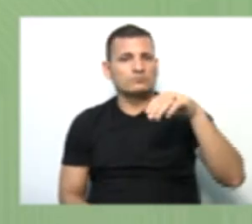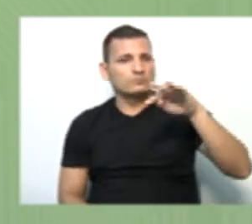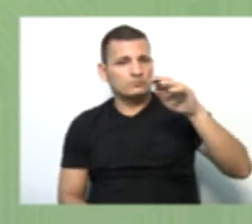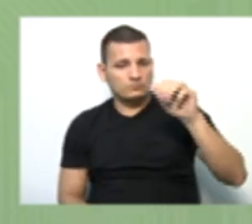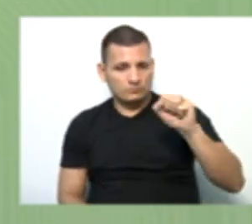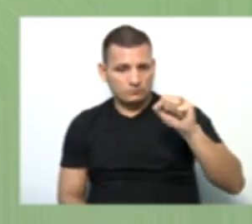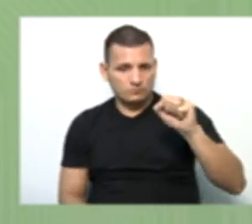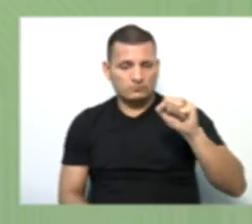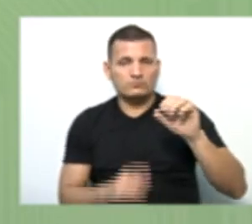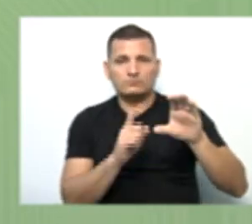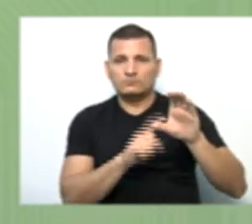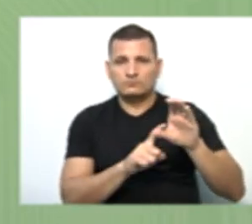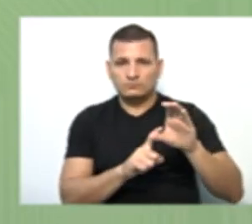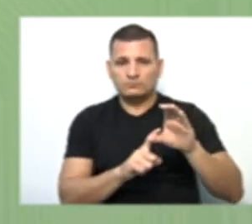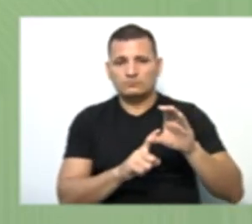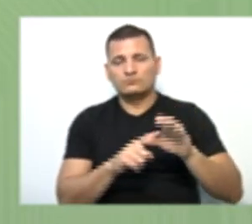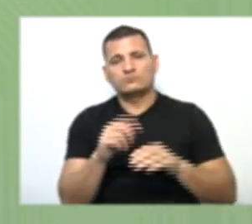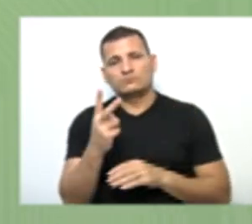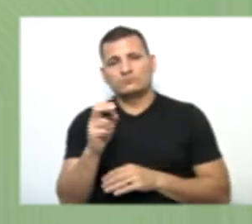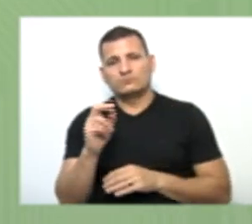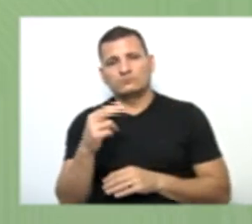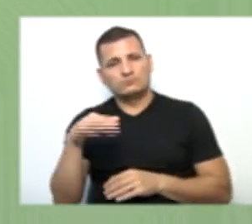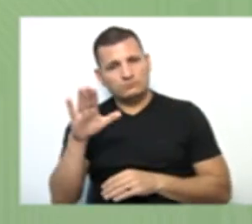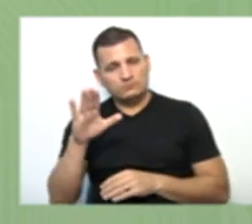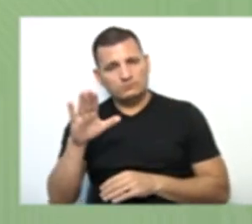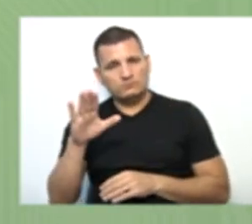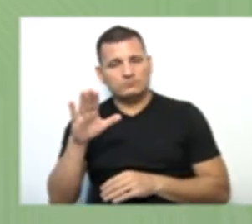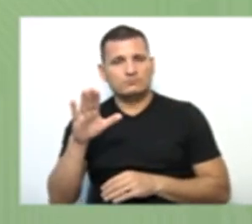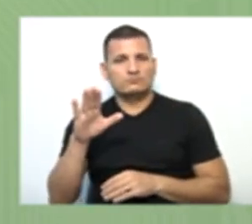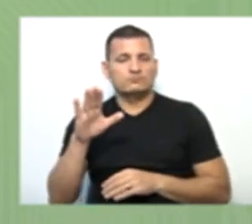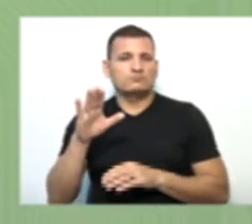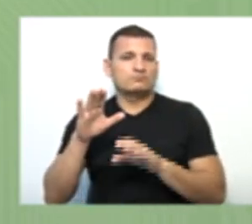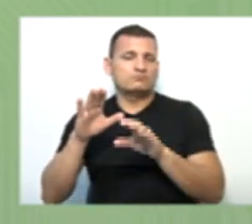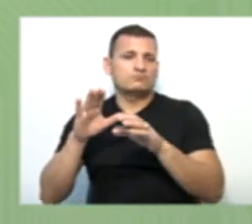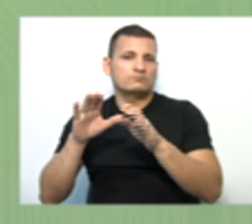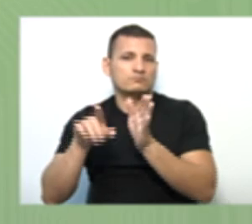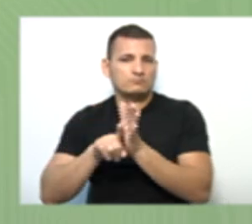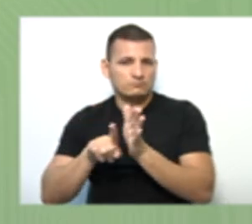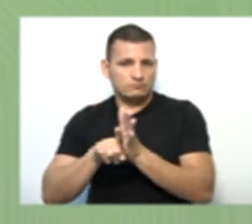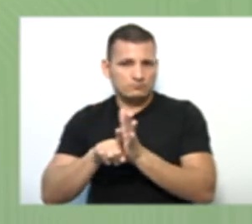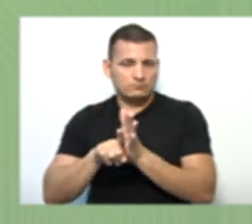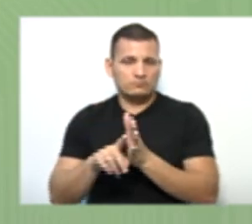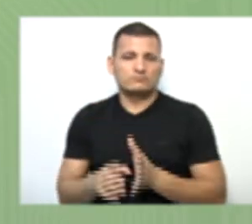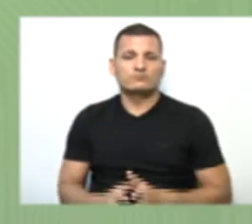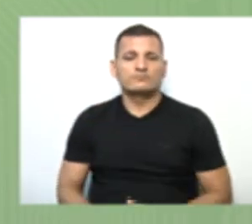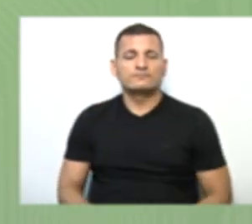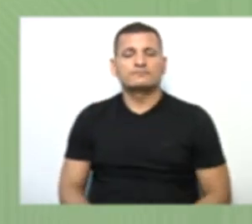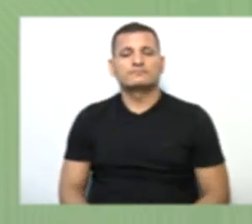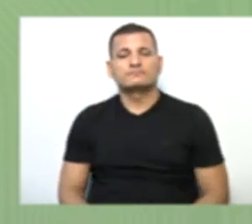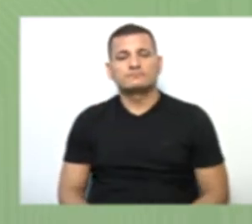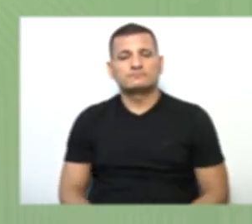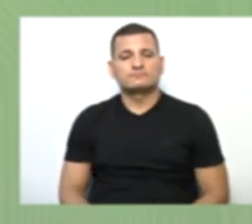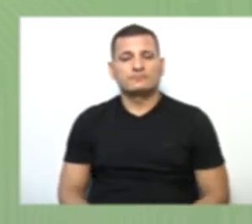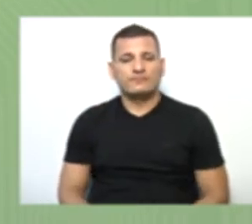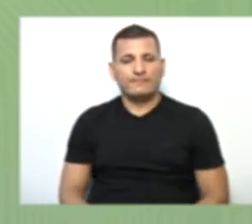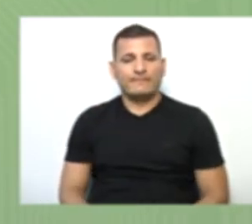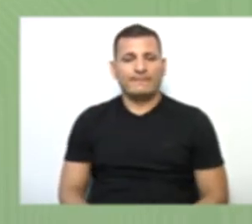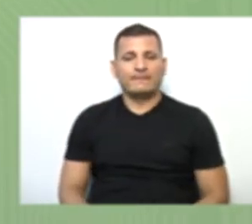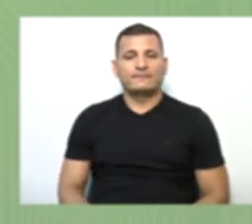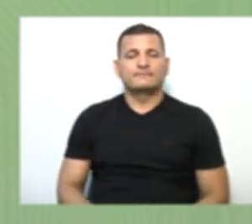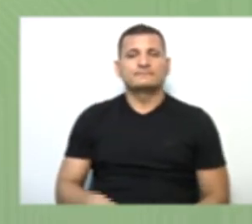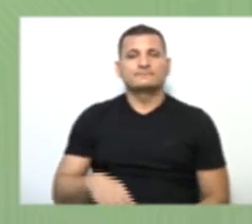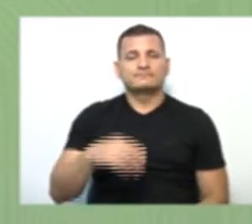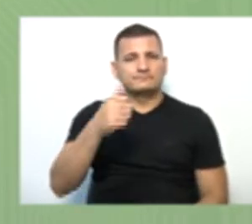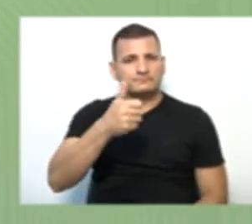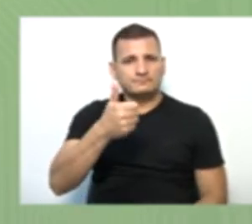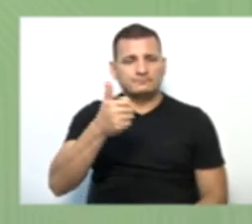contas credoras. Exemplo de lançamento de primeira fórmula. Vamos lá, professora. Então, o exemplo de